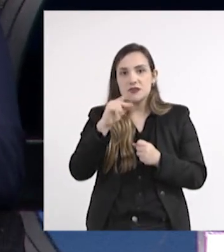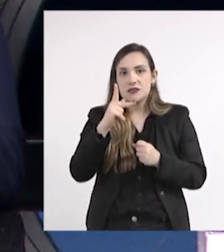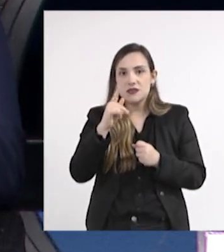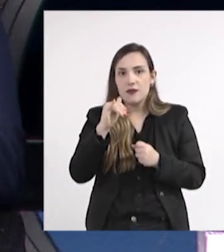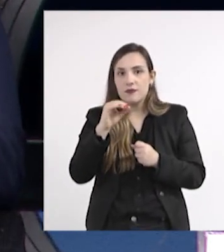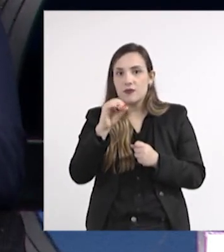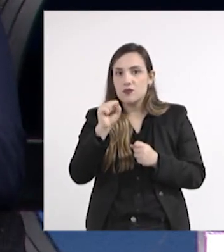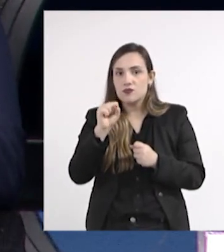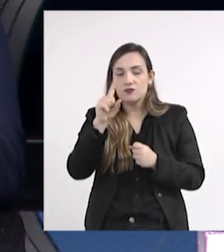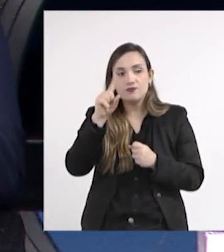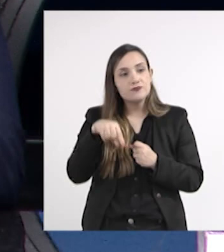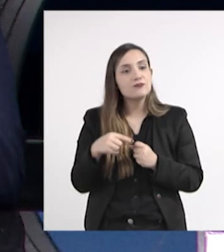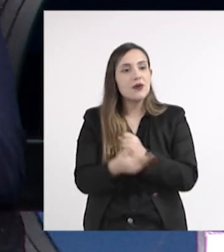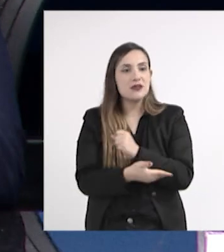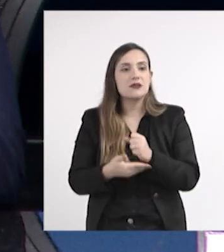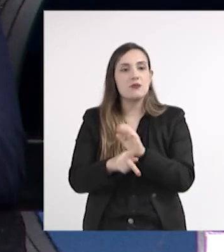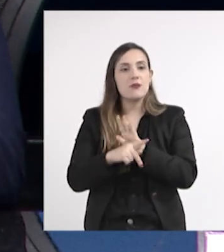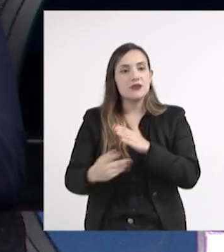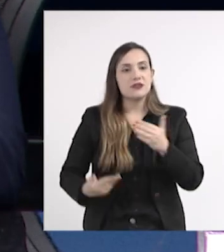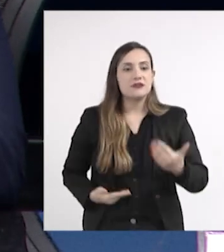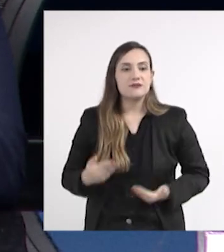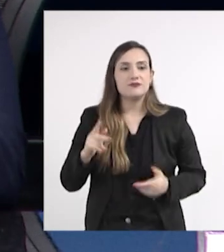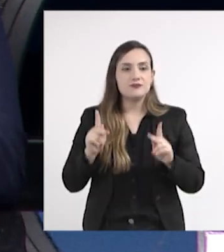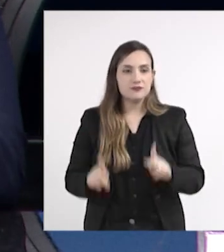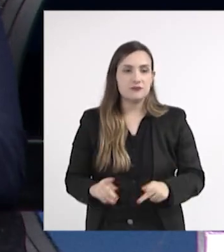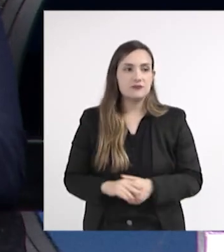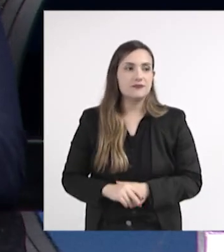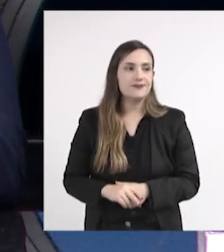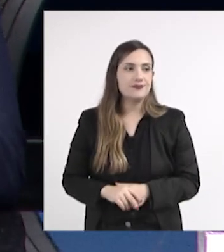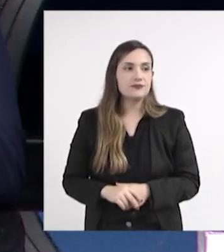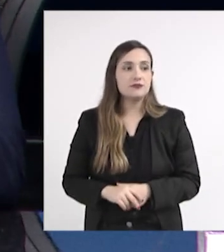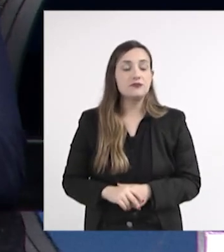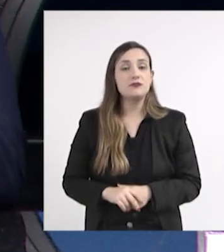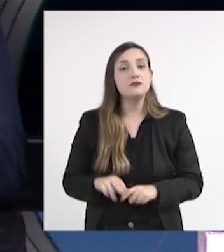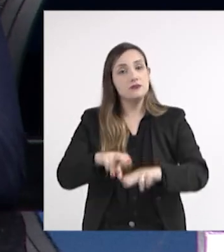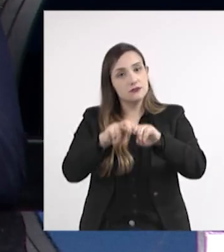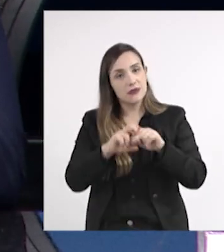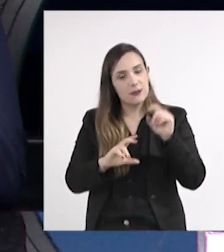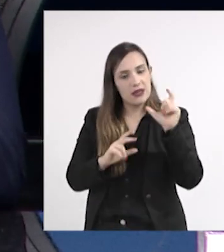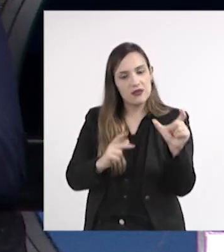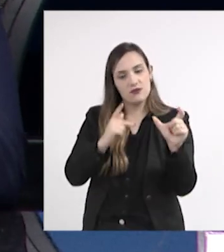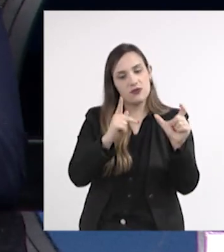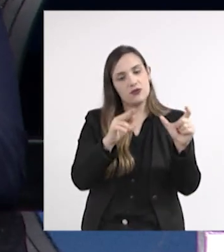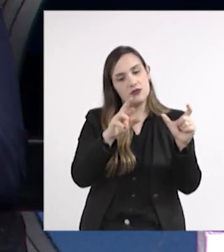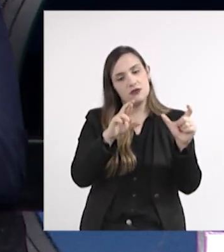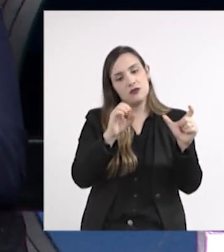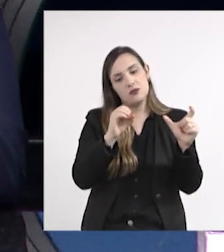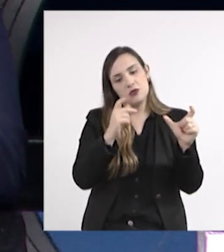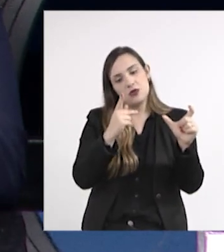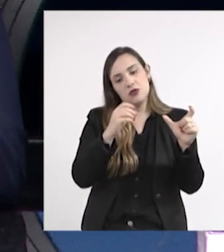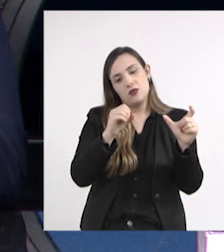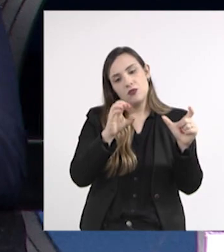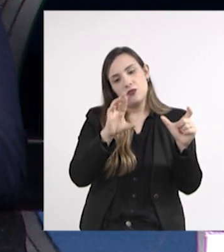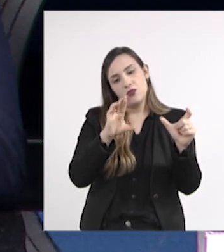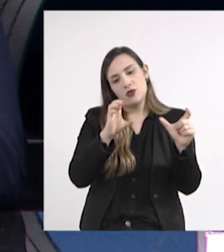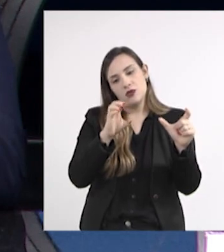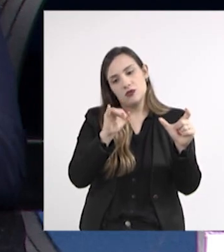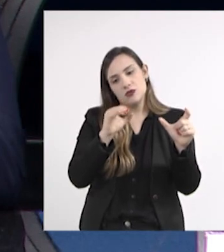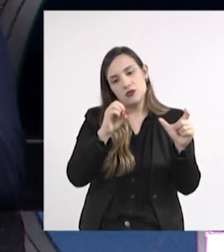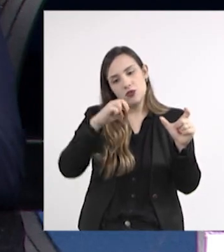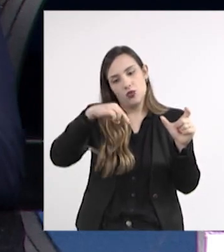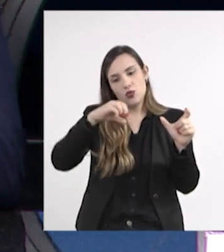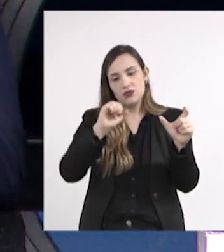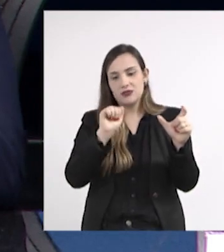de serviço público. A proporcionalidade, então, mediante instrumentos que serão vistos adiante